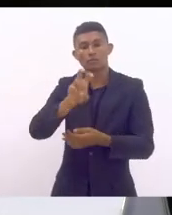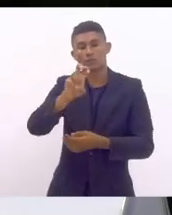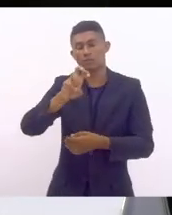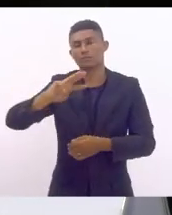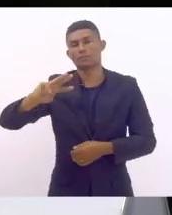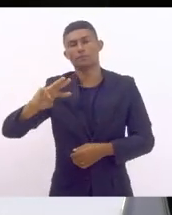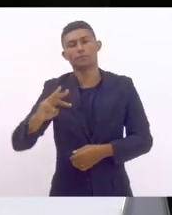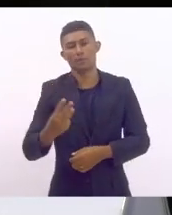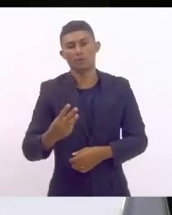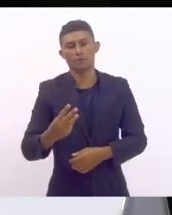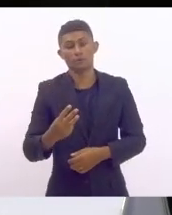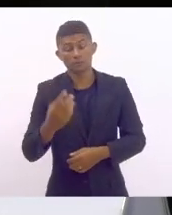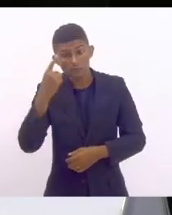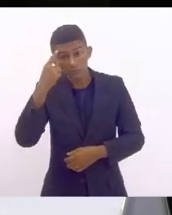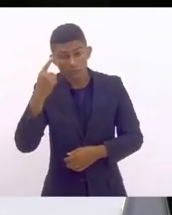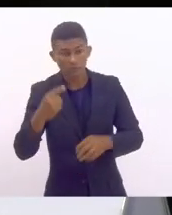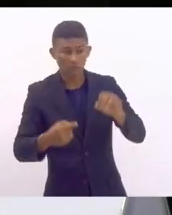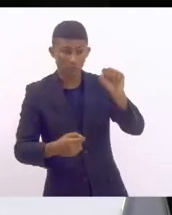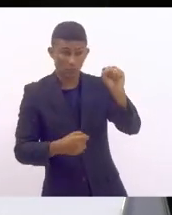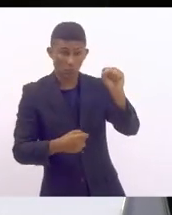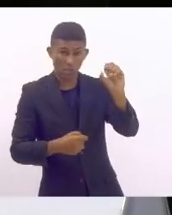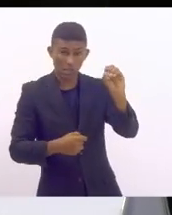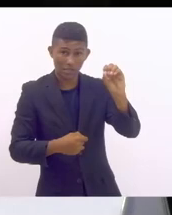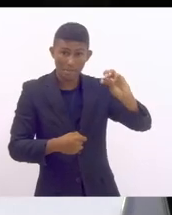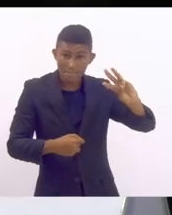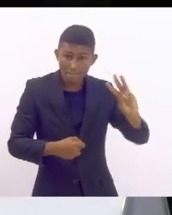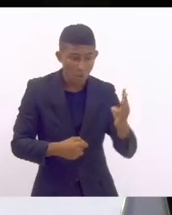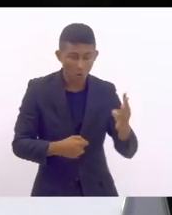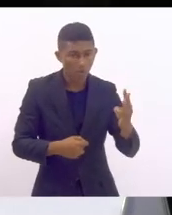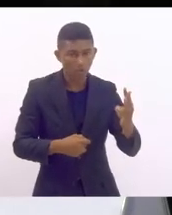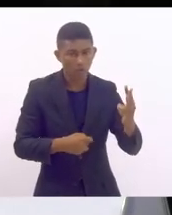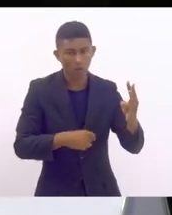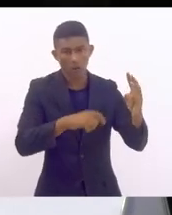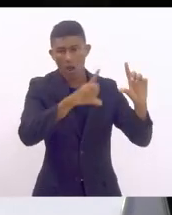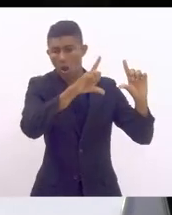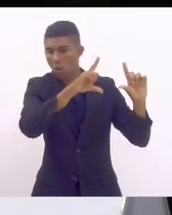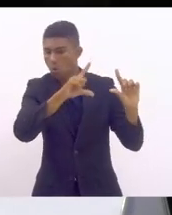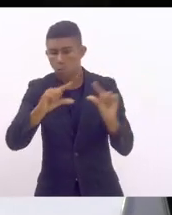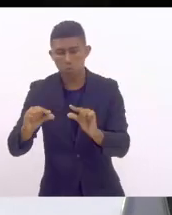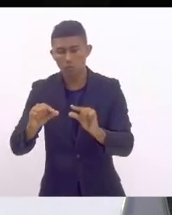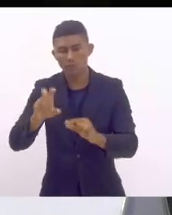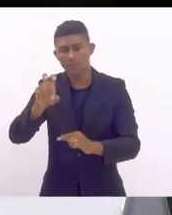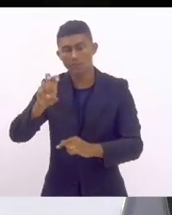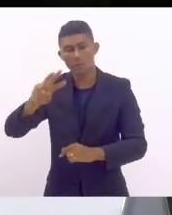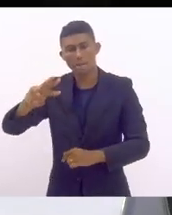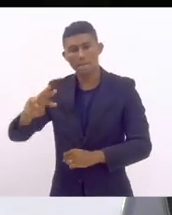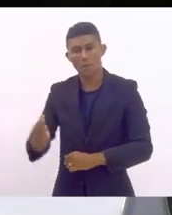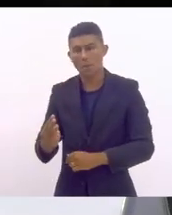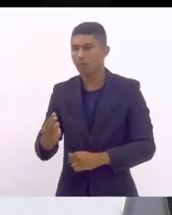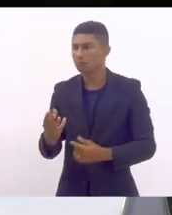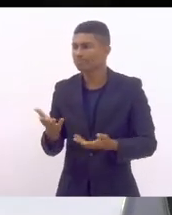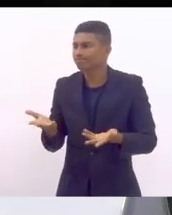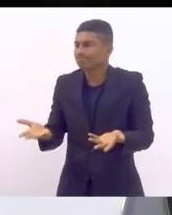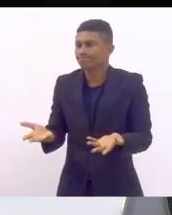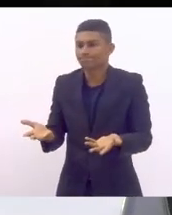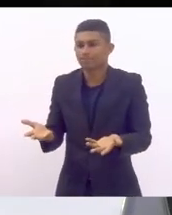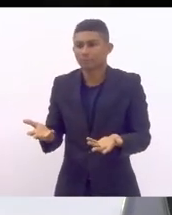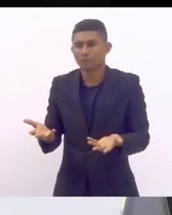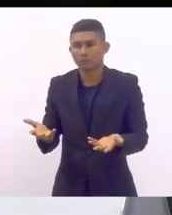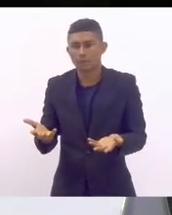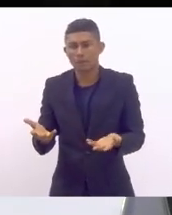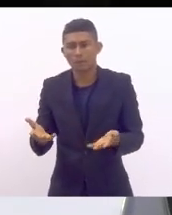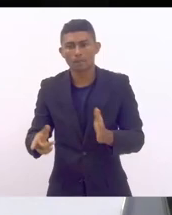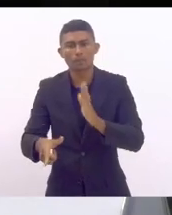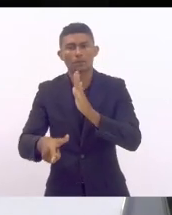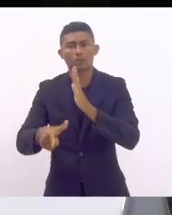exatamente de 80 a 5 ou seja é um grande desperdício dos investimentos